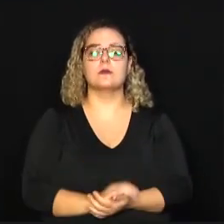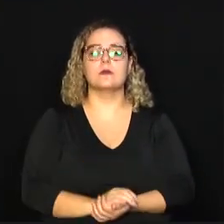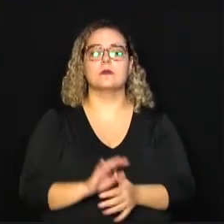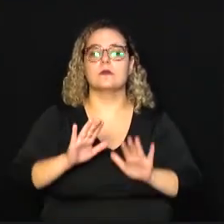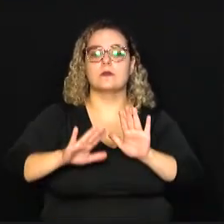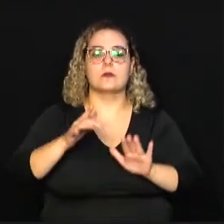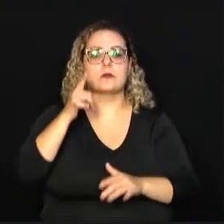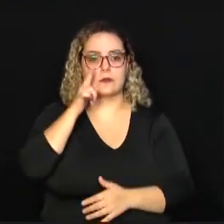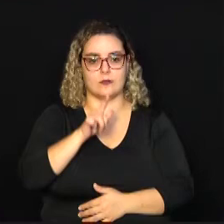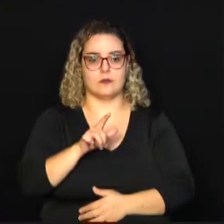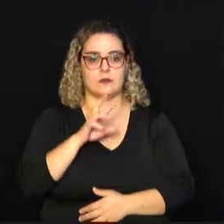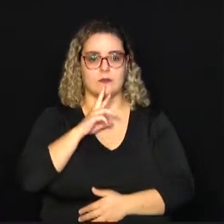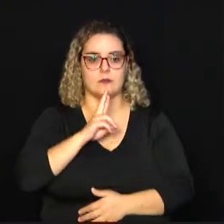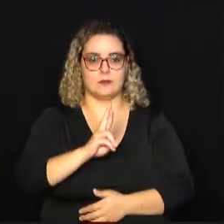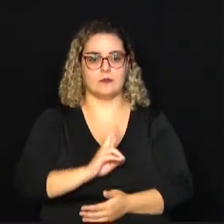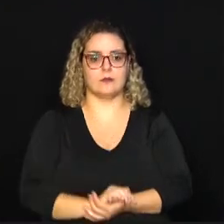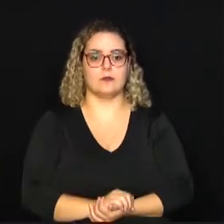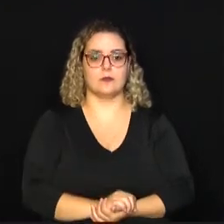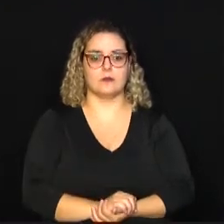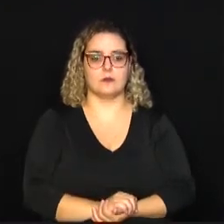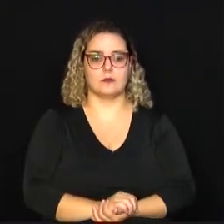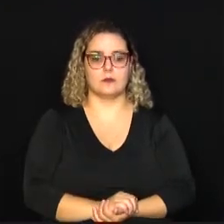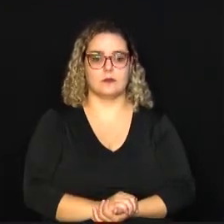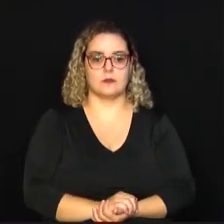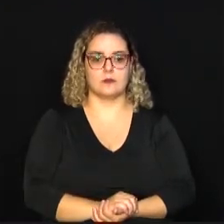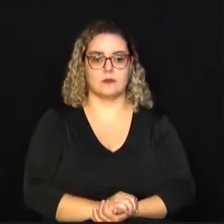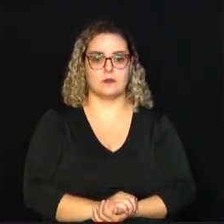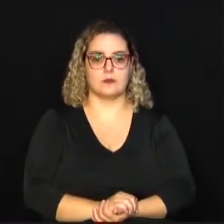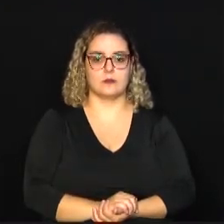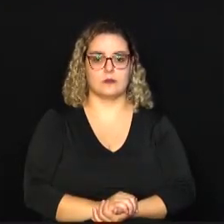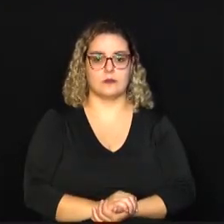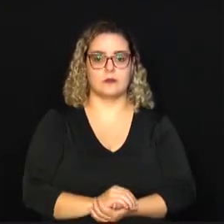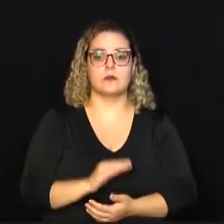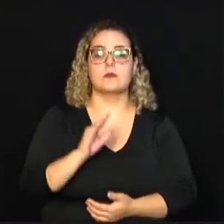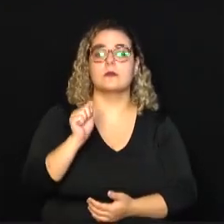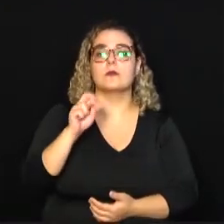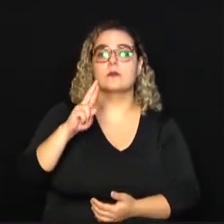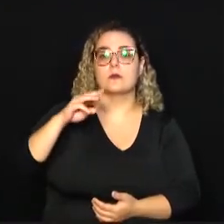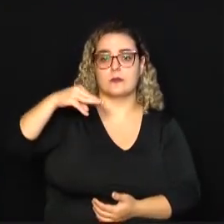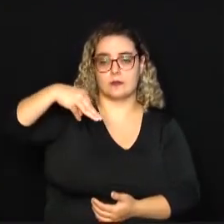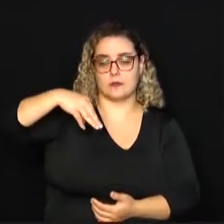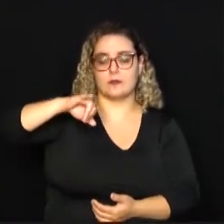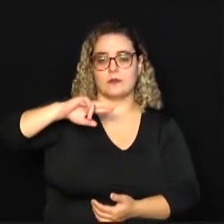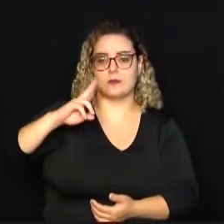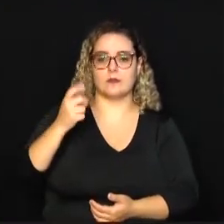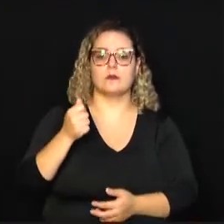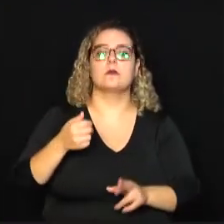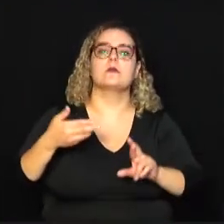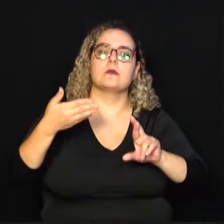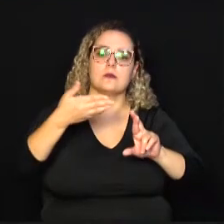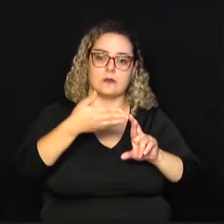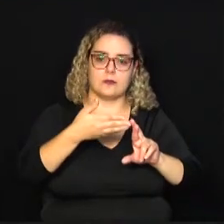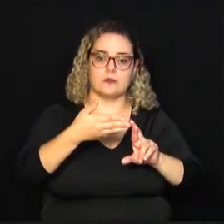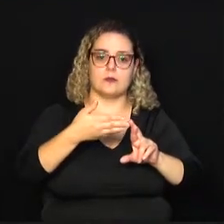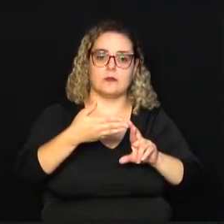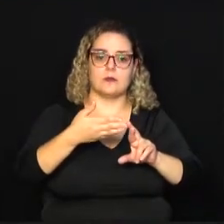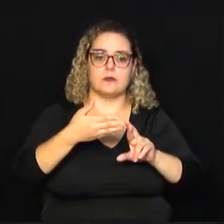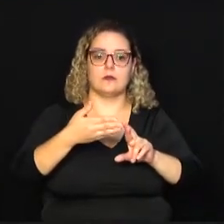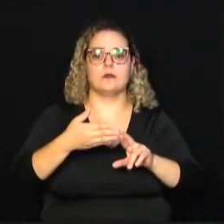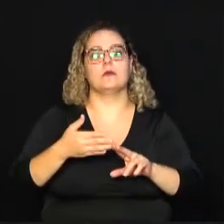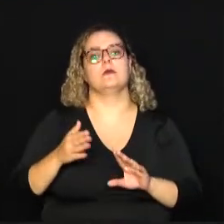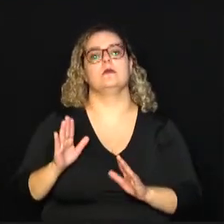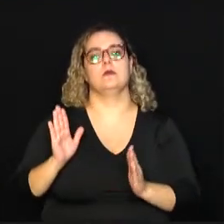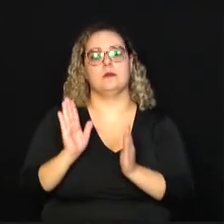bom? Vamos lá, Carminha. A Carminha é representante da Frente pela Vida em defesa do SUS Campinas e região.